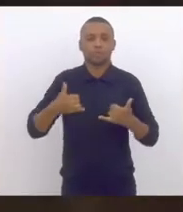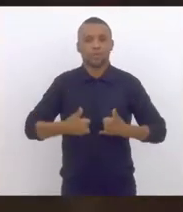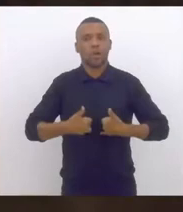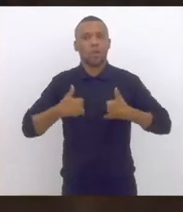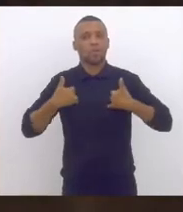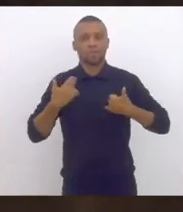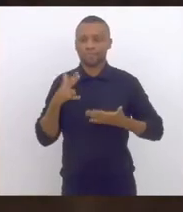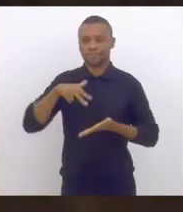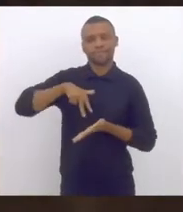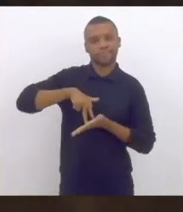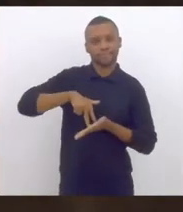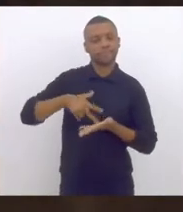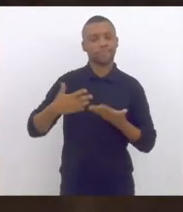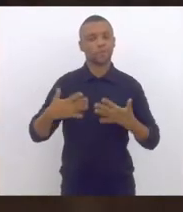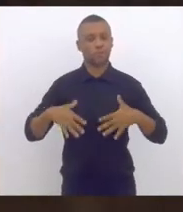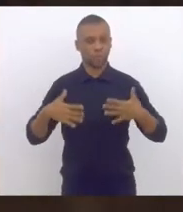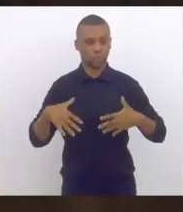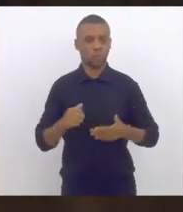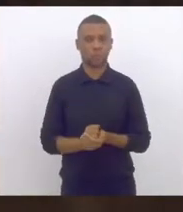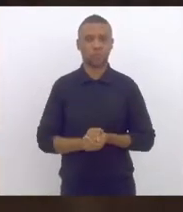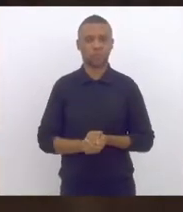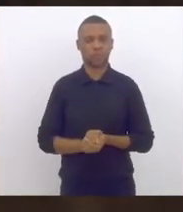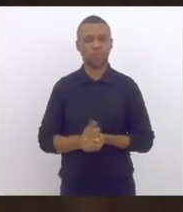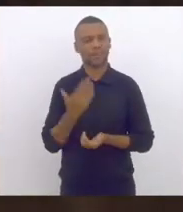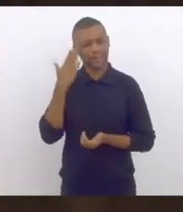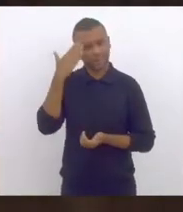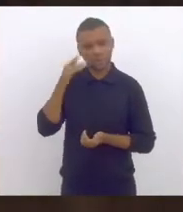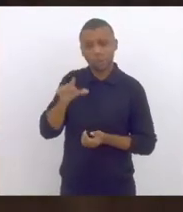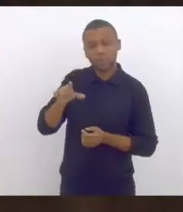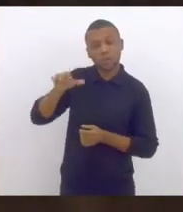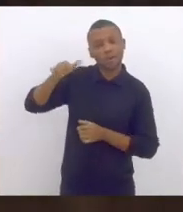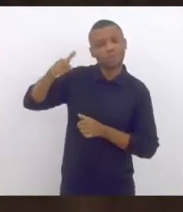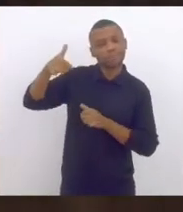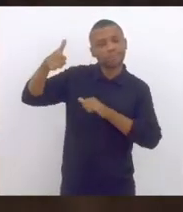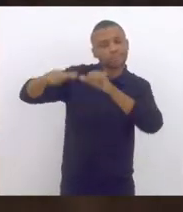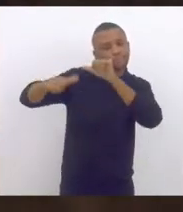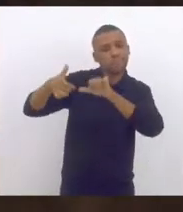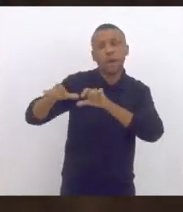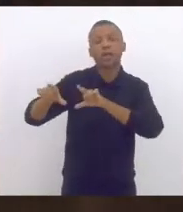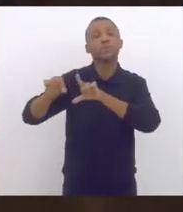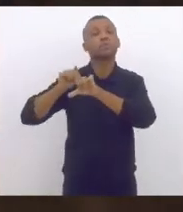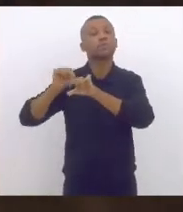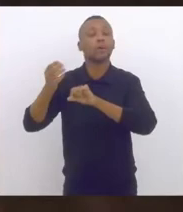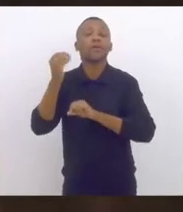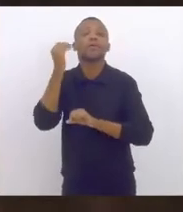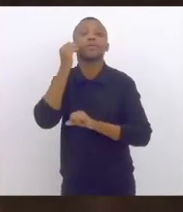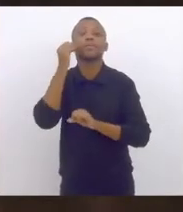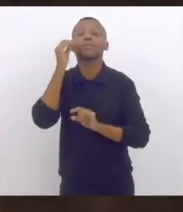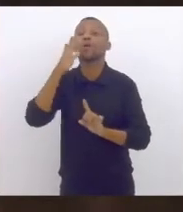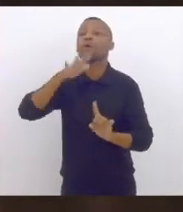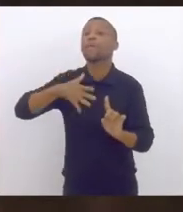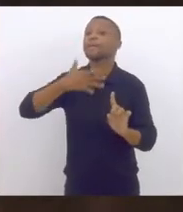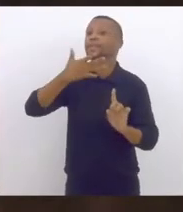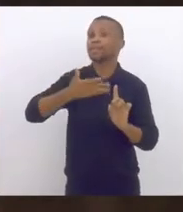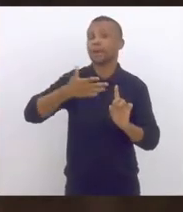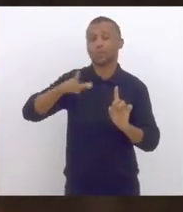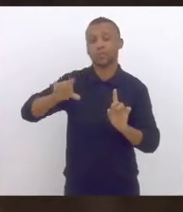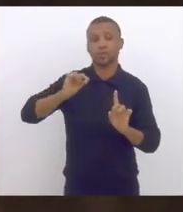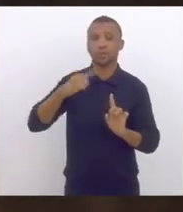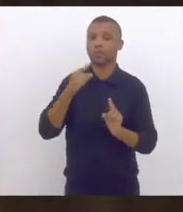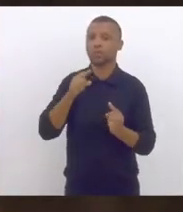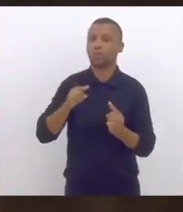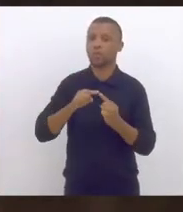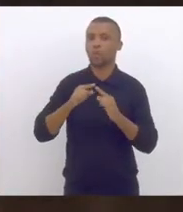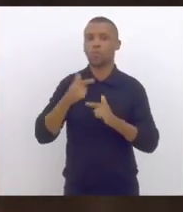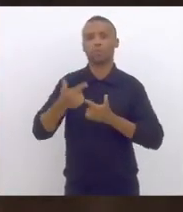casa. Eu sou muito seletivo, presidente, com quem eu tento homenagear nessa casa. Acho que a gente tem uma missão muito